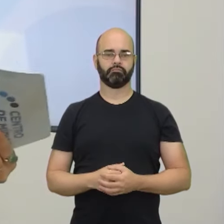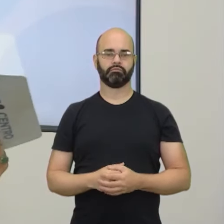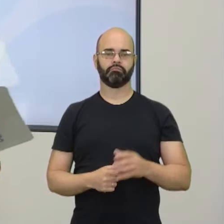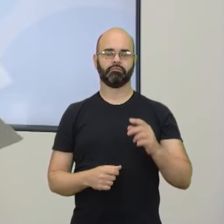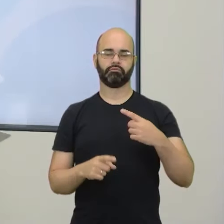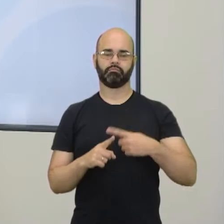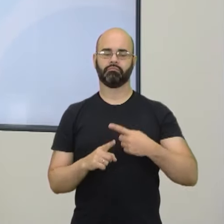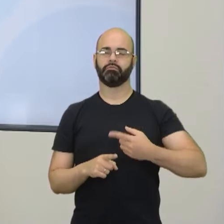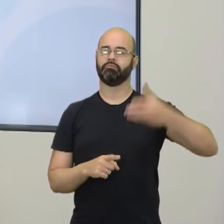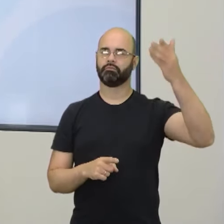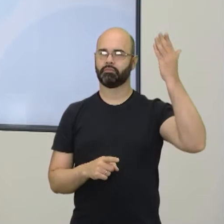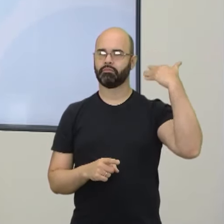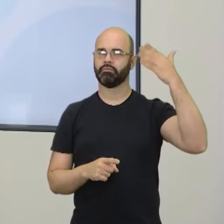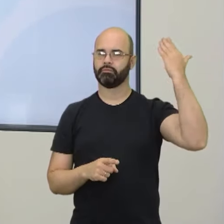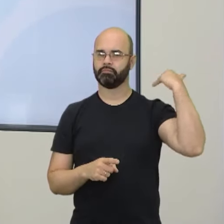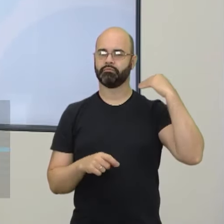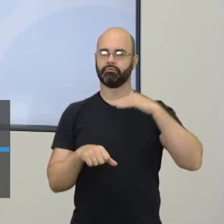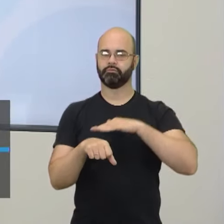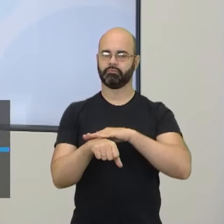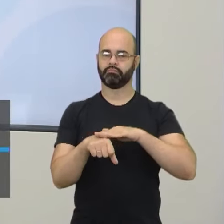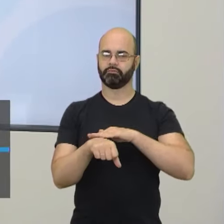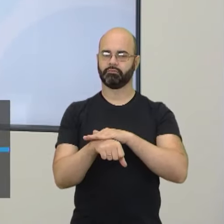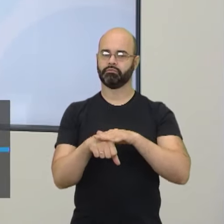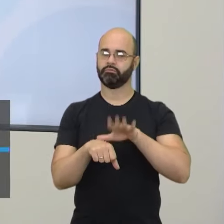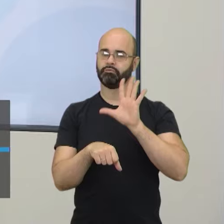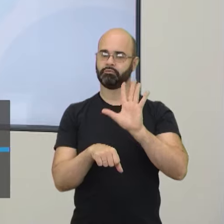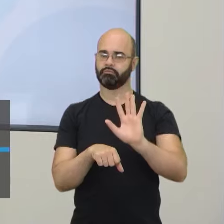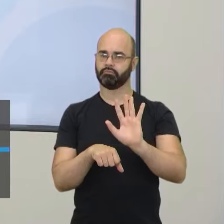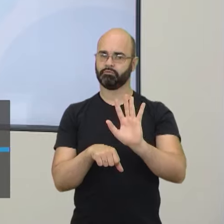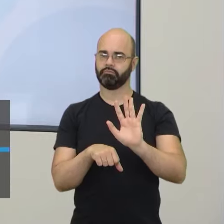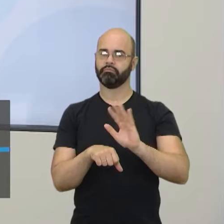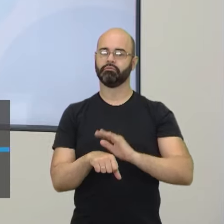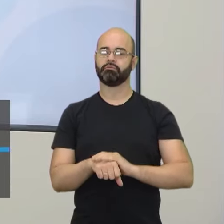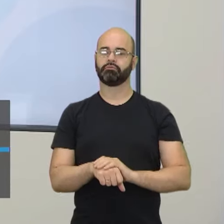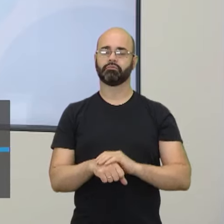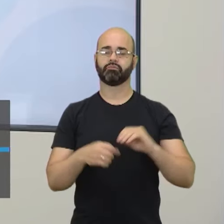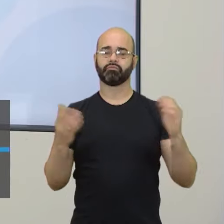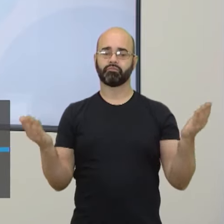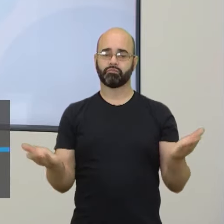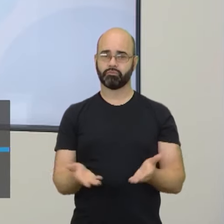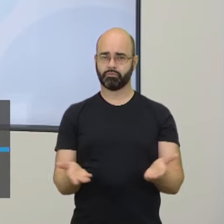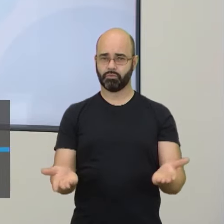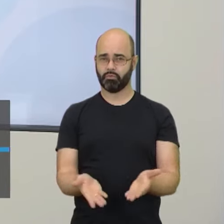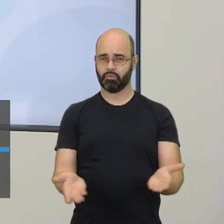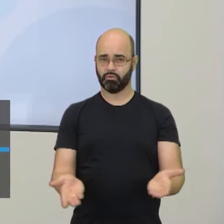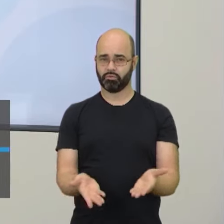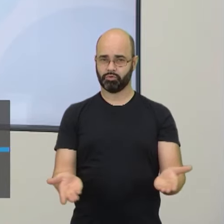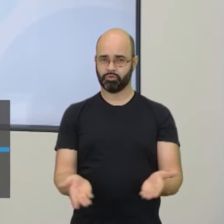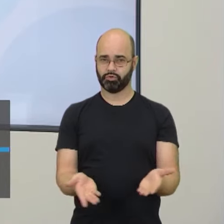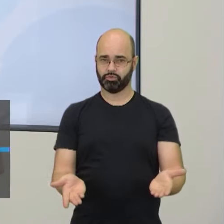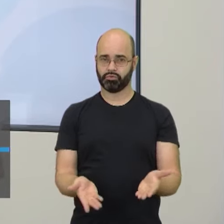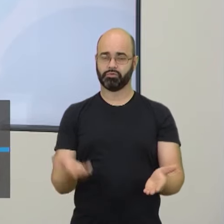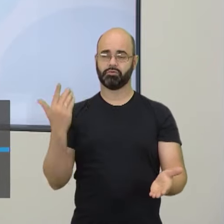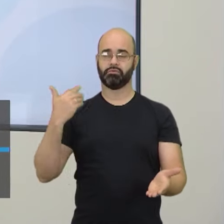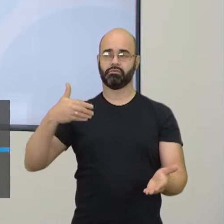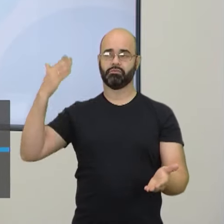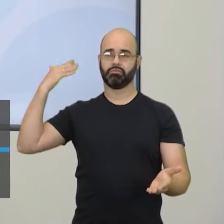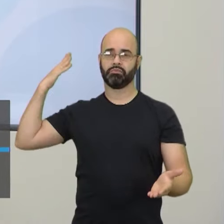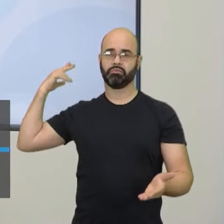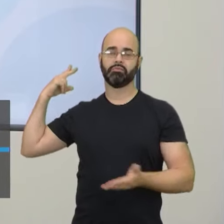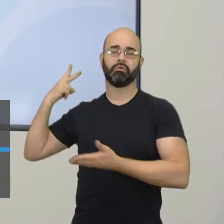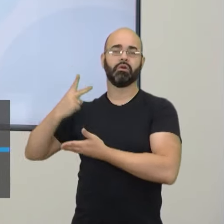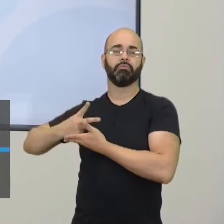do passado, e nós já sabemos que tudo que nós temos hoje são permanências das ações do homem lá no